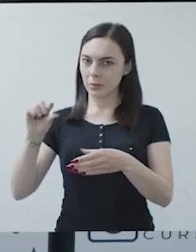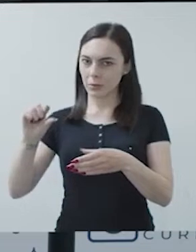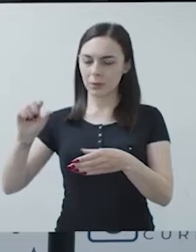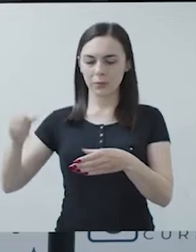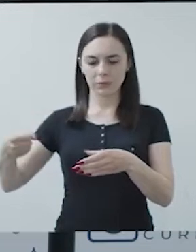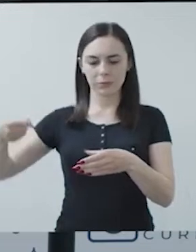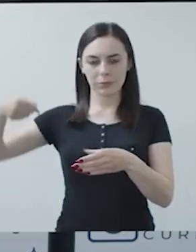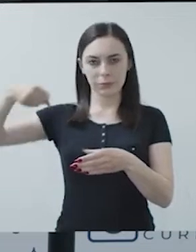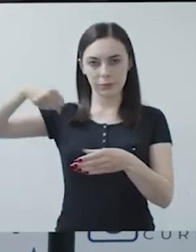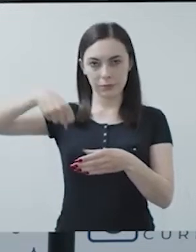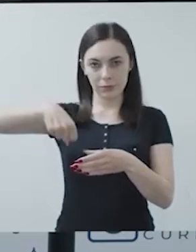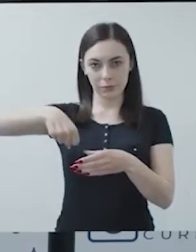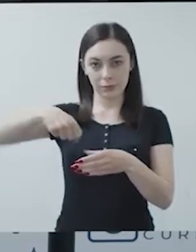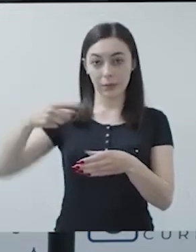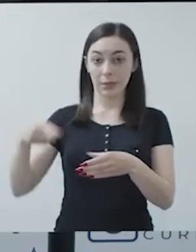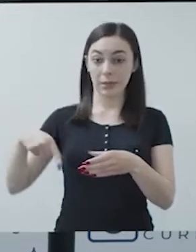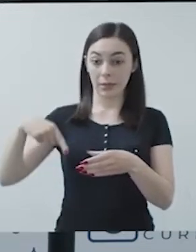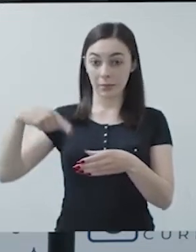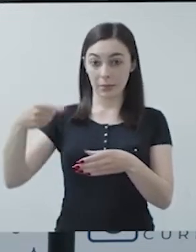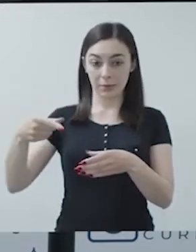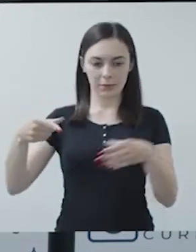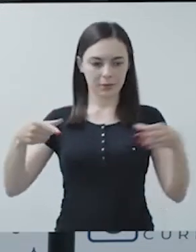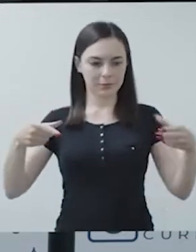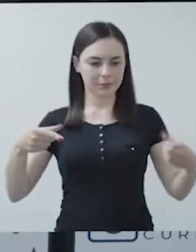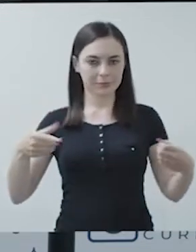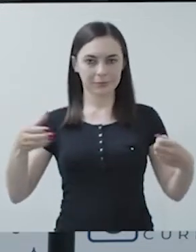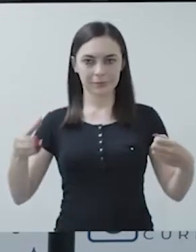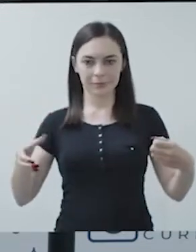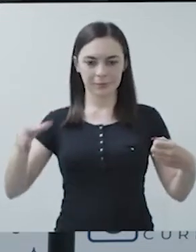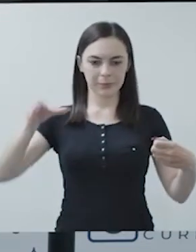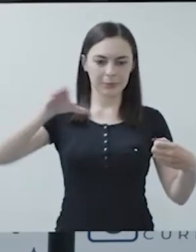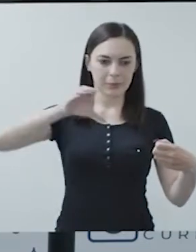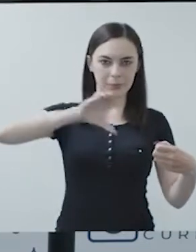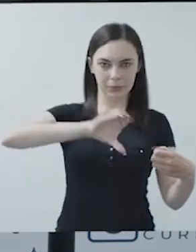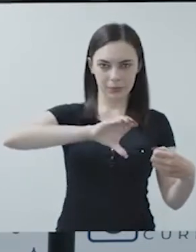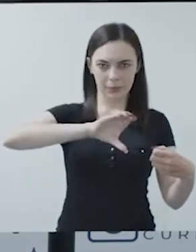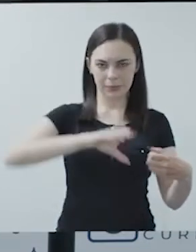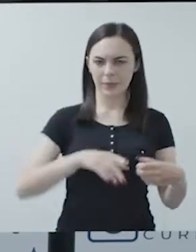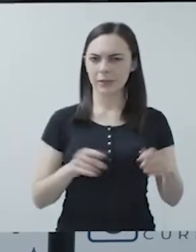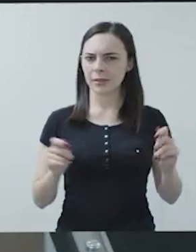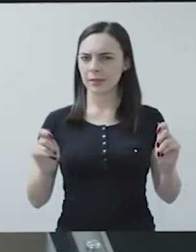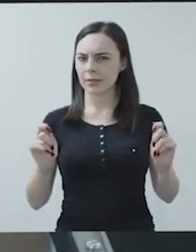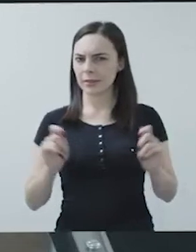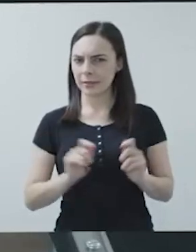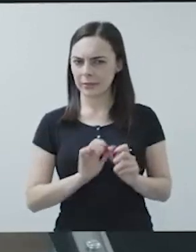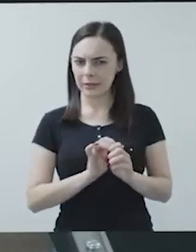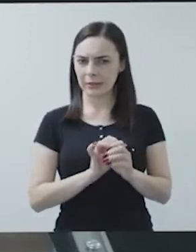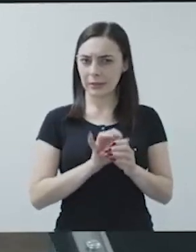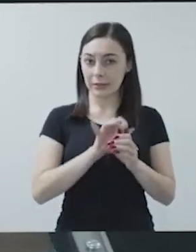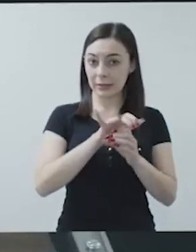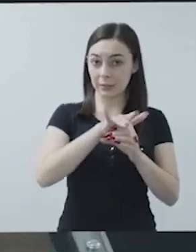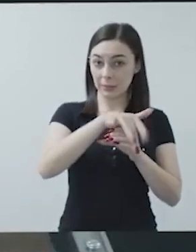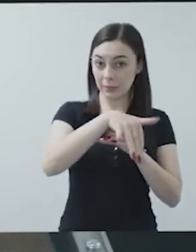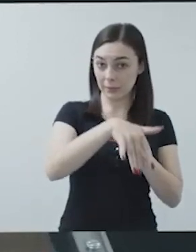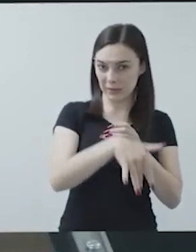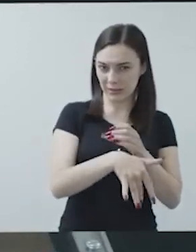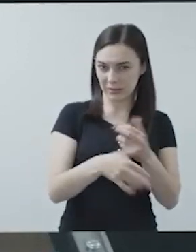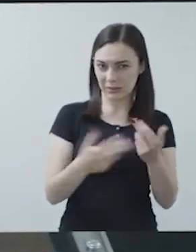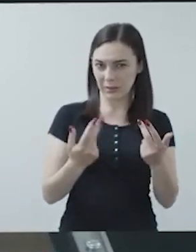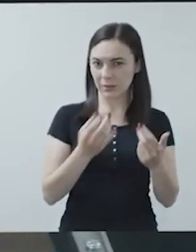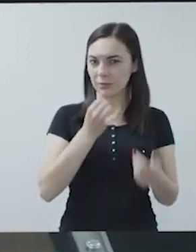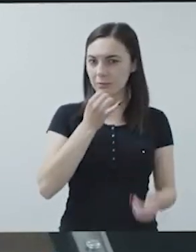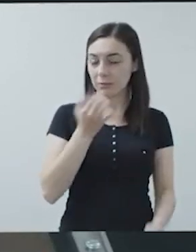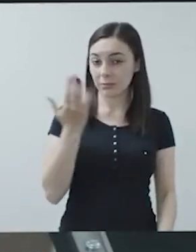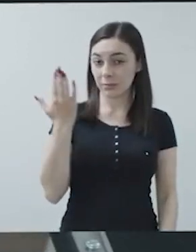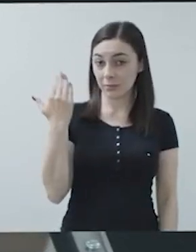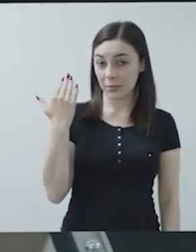líquido da jarra, e depois eu vou transferir para essa caneca menor. Será que vai transbordar que nem do